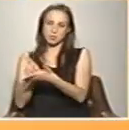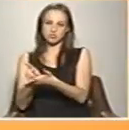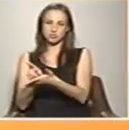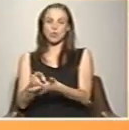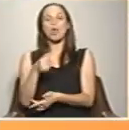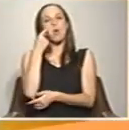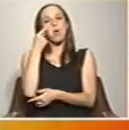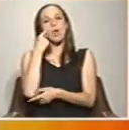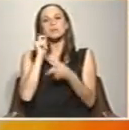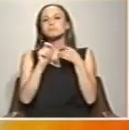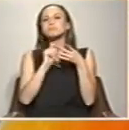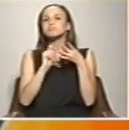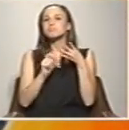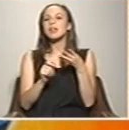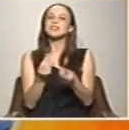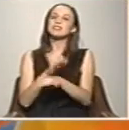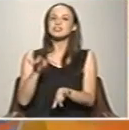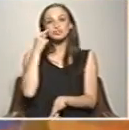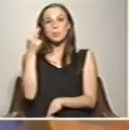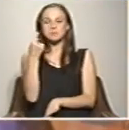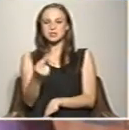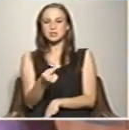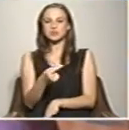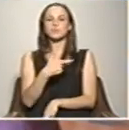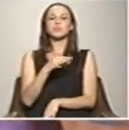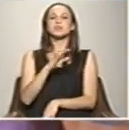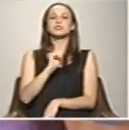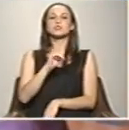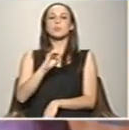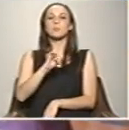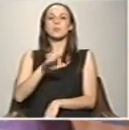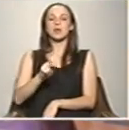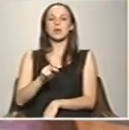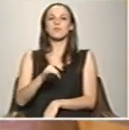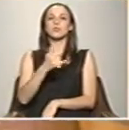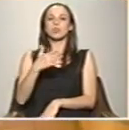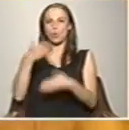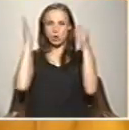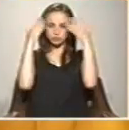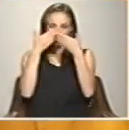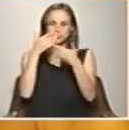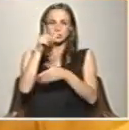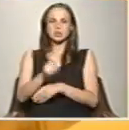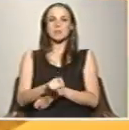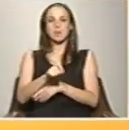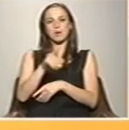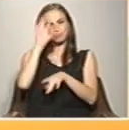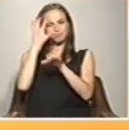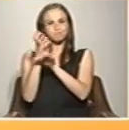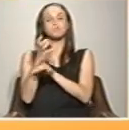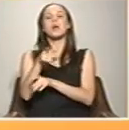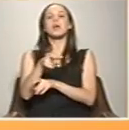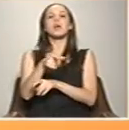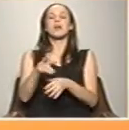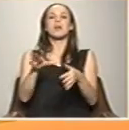especificidades dos meninos especiais. A trissomia 21, o autismo e a paralisia cerebral são abordadas a partir de